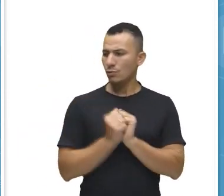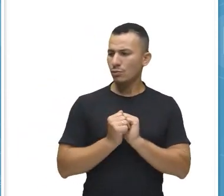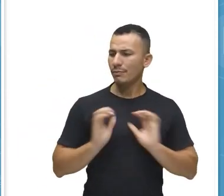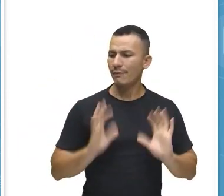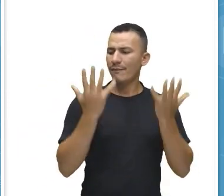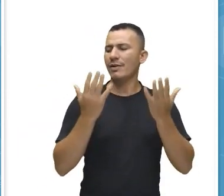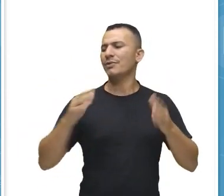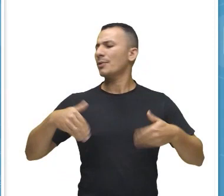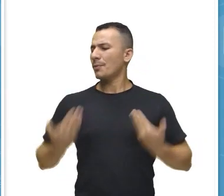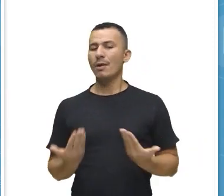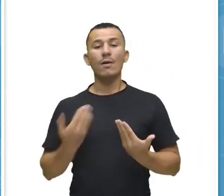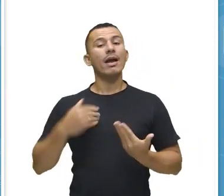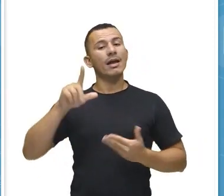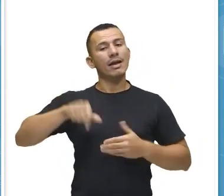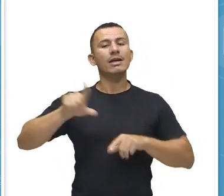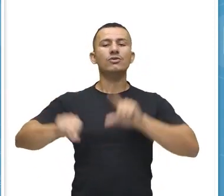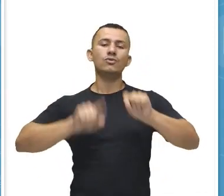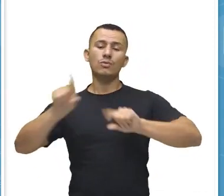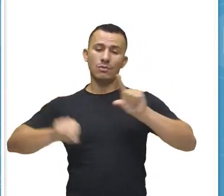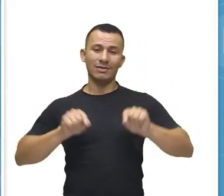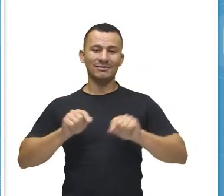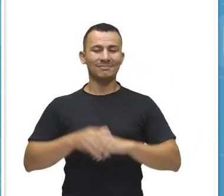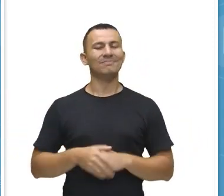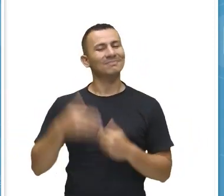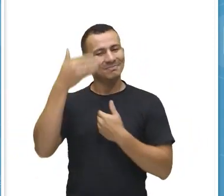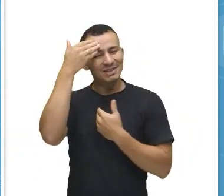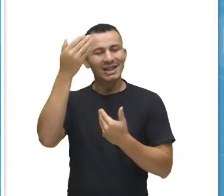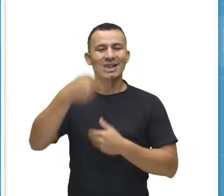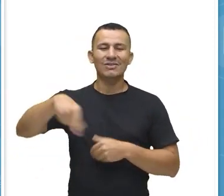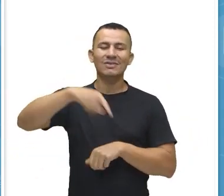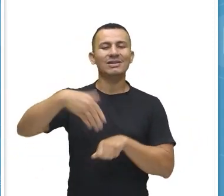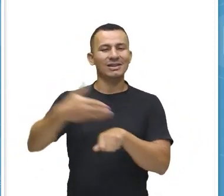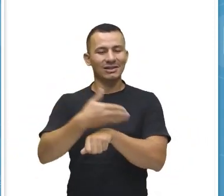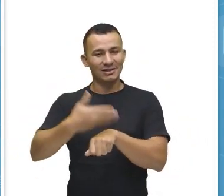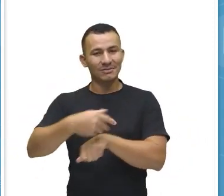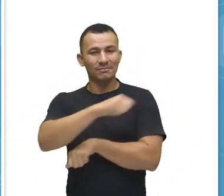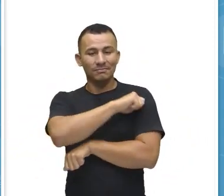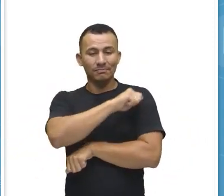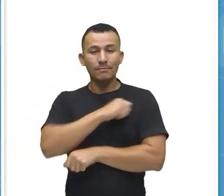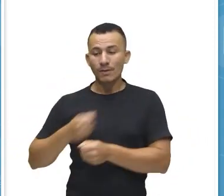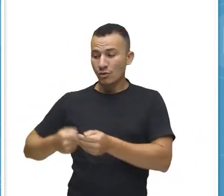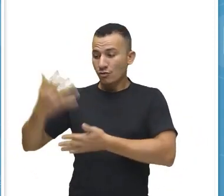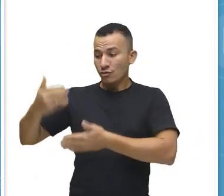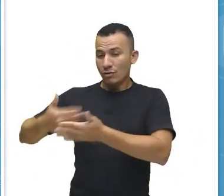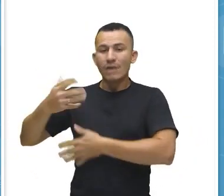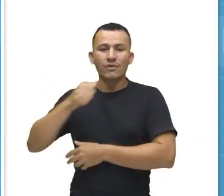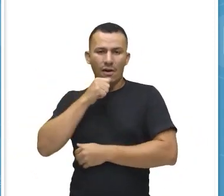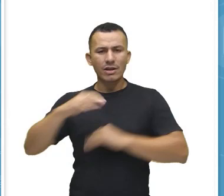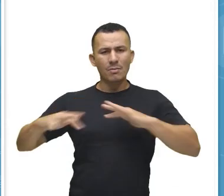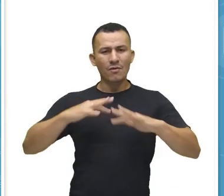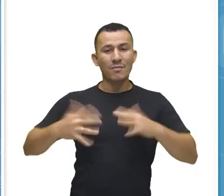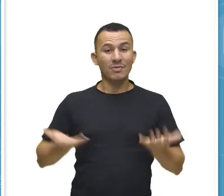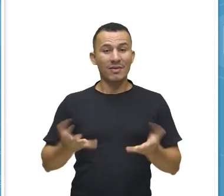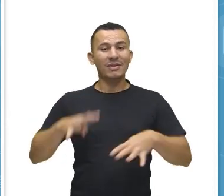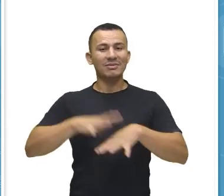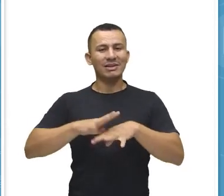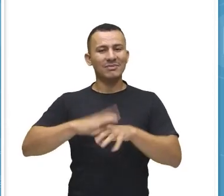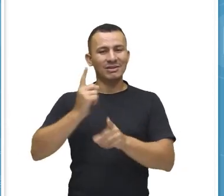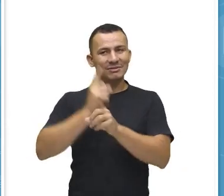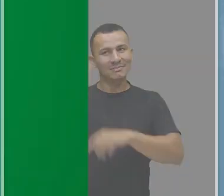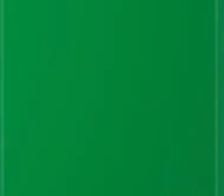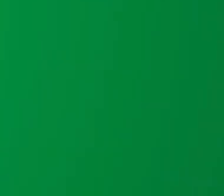festa? Uma escolha, tá bom? Muito obrigado pela participação. O chat continua assim, matemática. Legal, hein? Até a próxima.